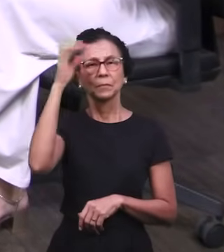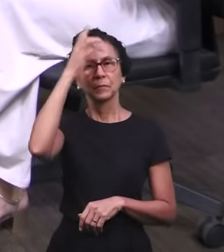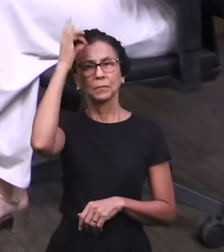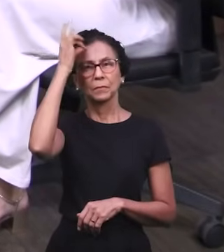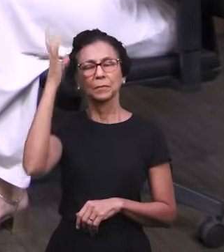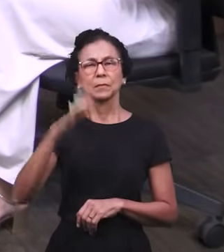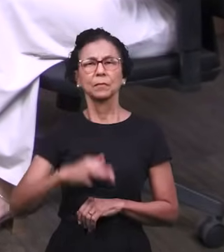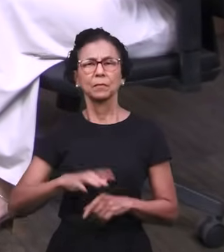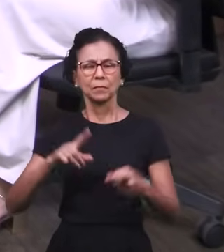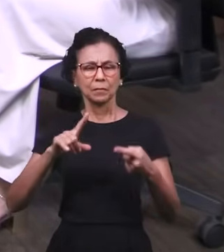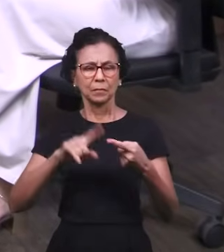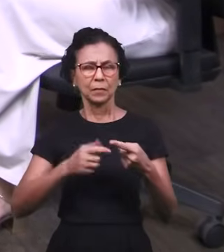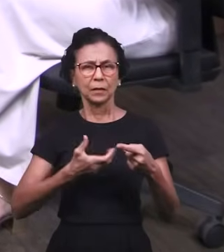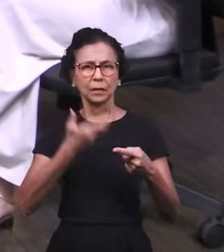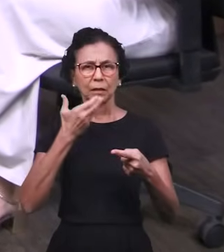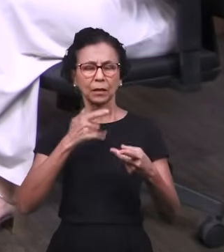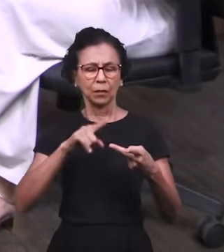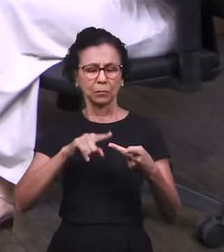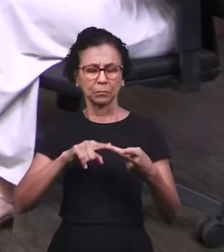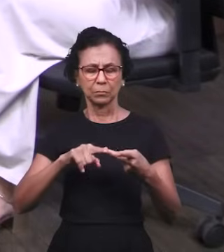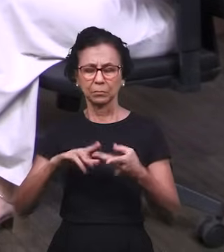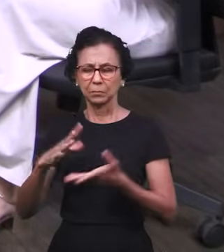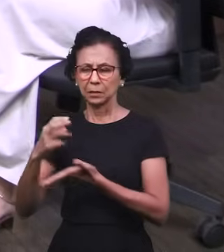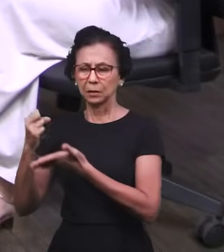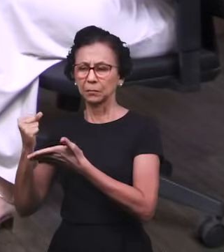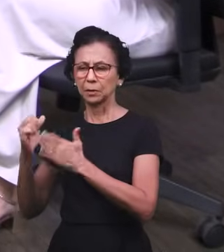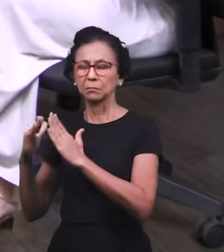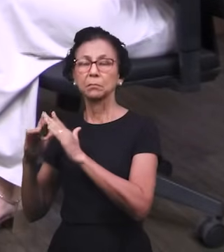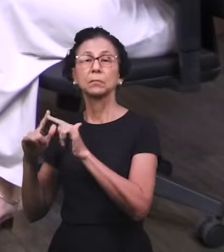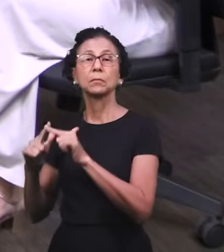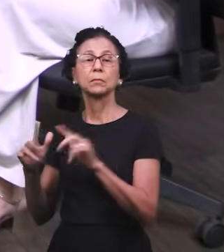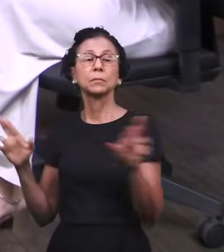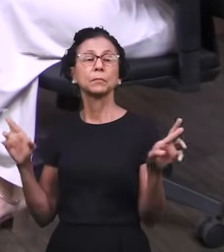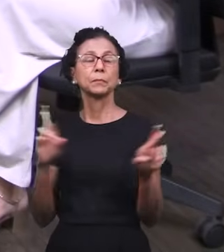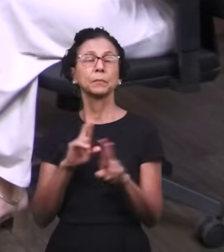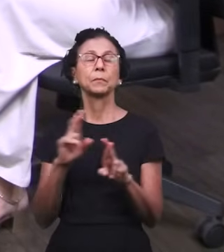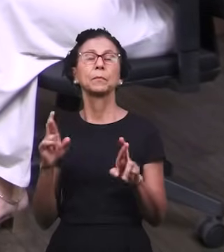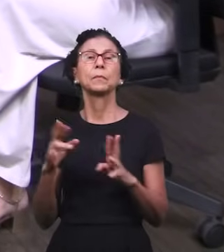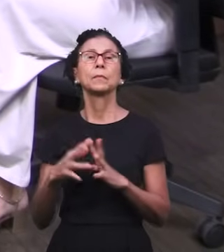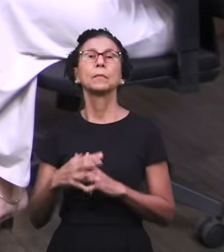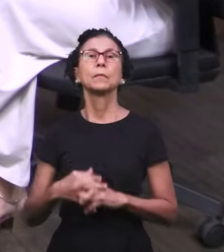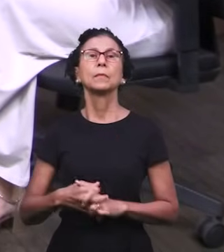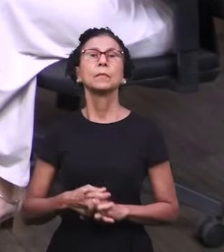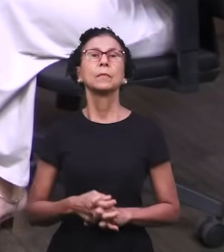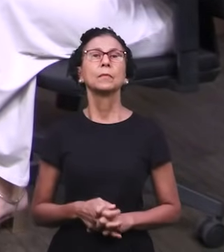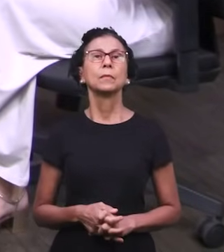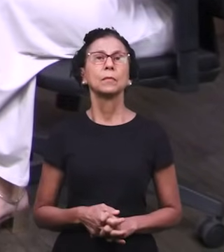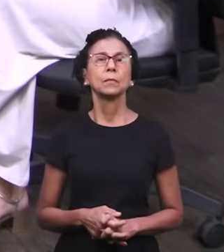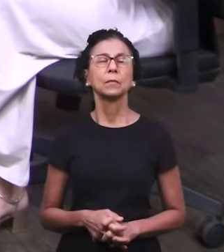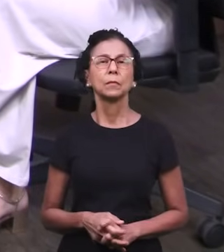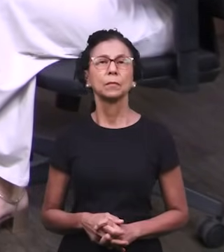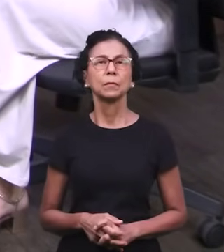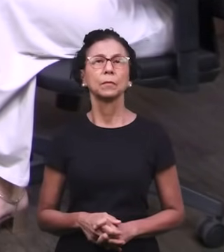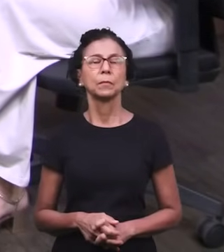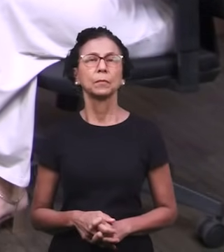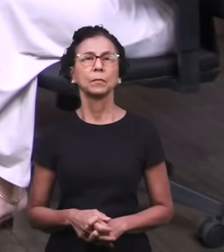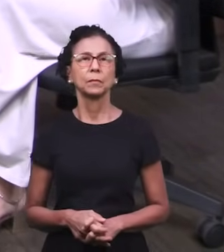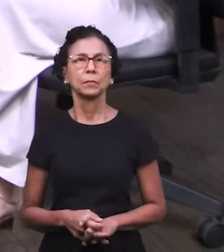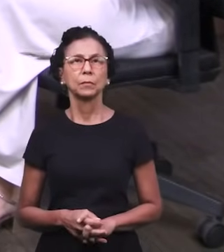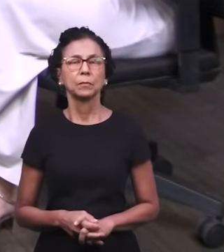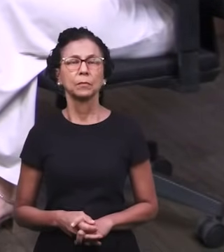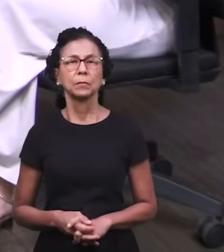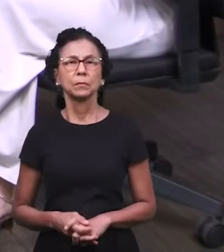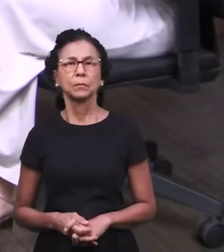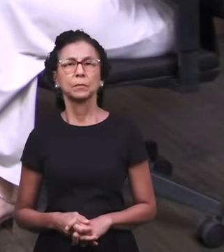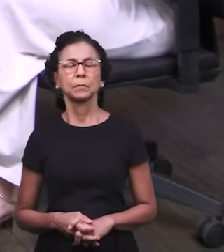o Natal foi o que é o nascimento de Jesus, né? Apesar de todas as profecias, se